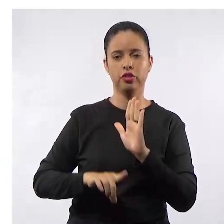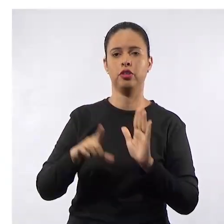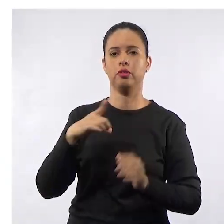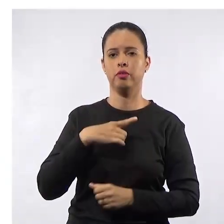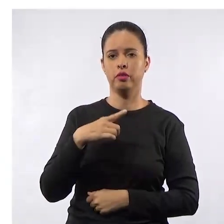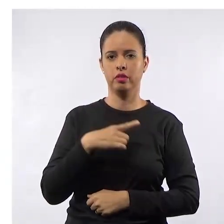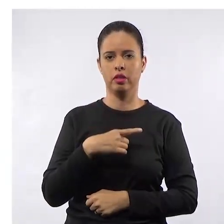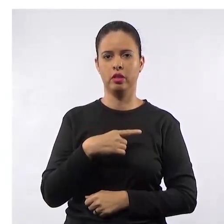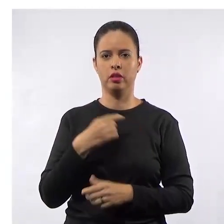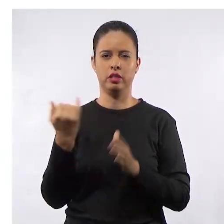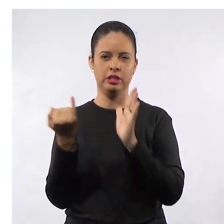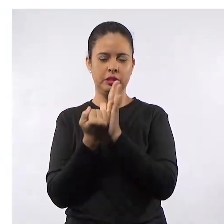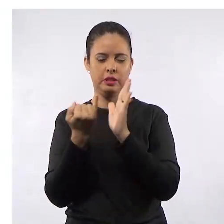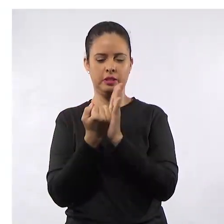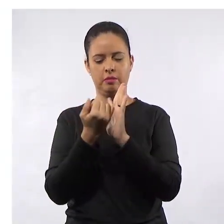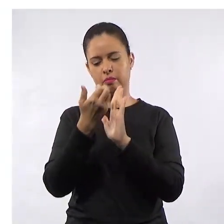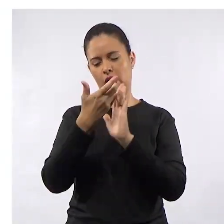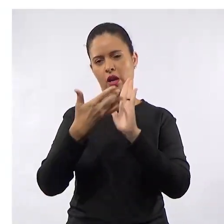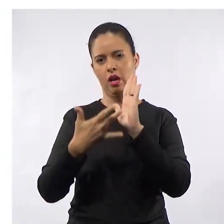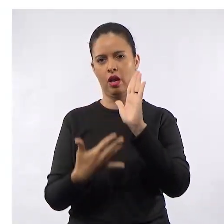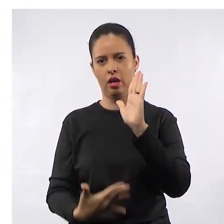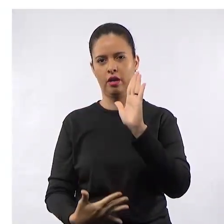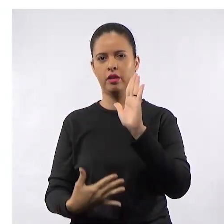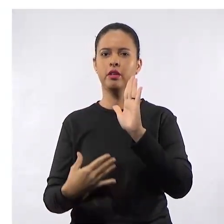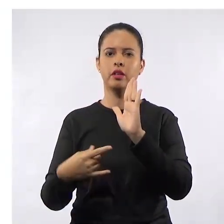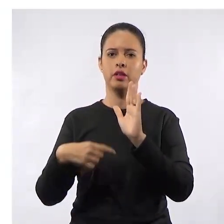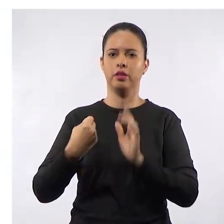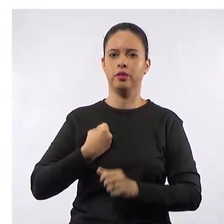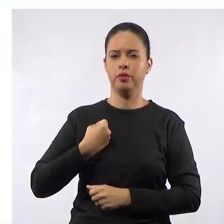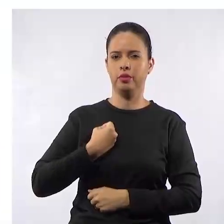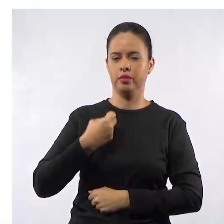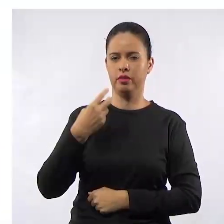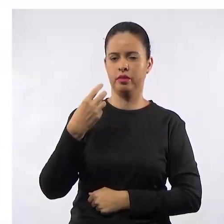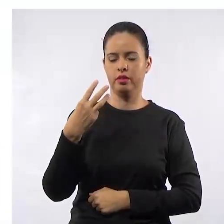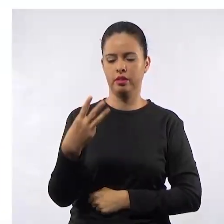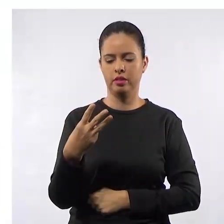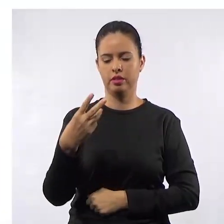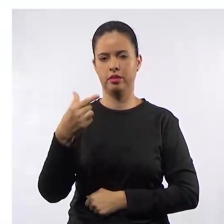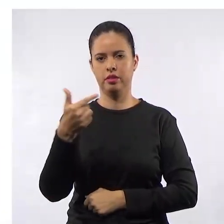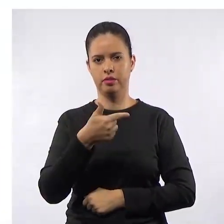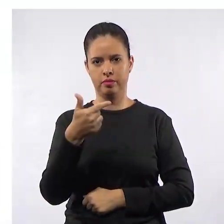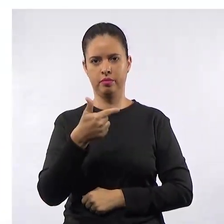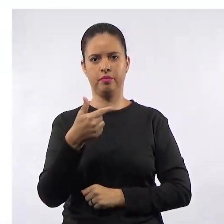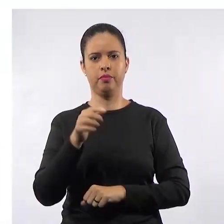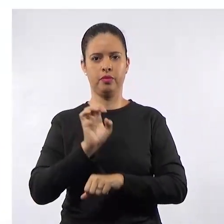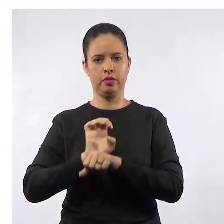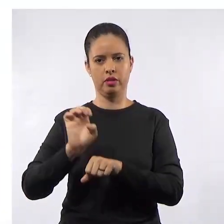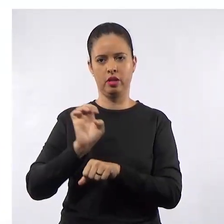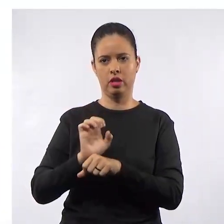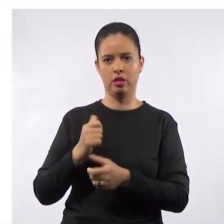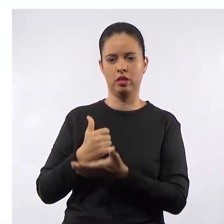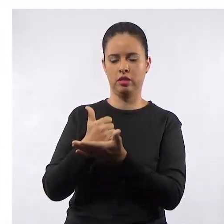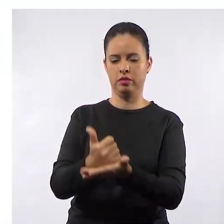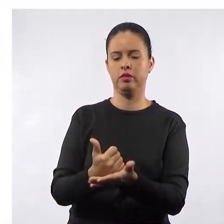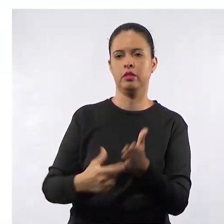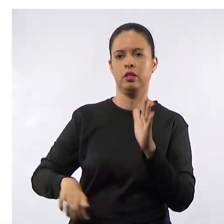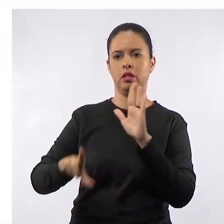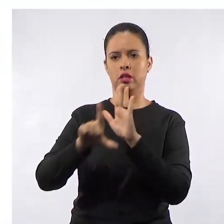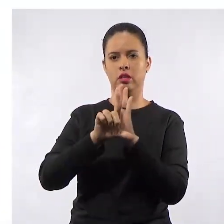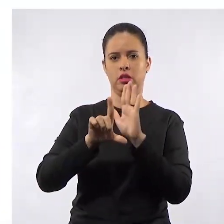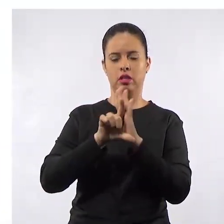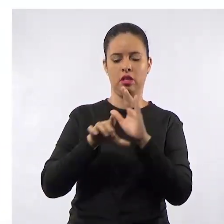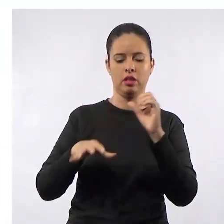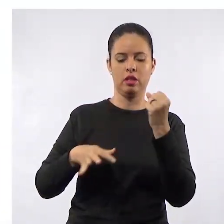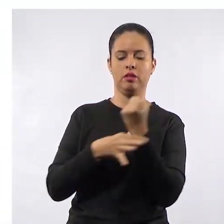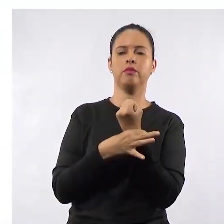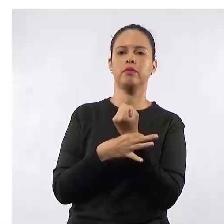lá com vários incisos, né? E aqui no 32 ele diz: o Estado promoverá na forma da lei